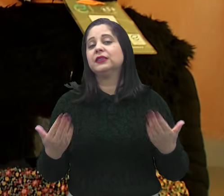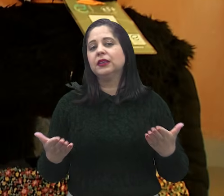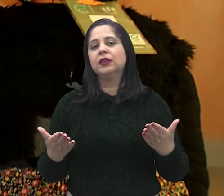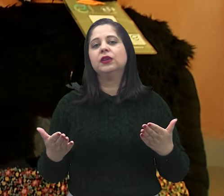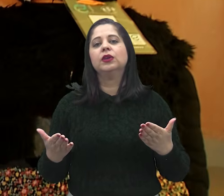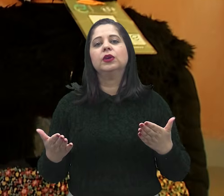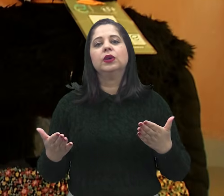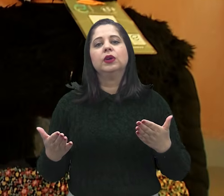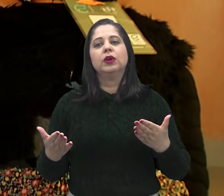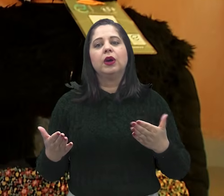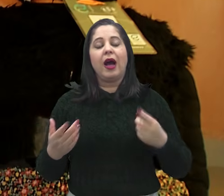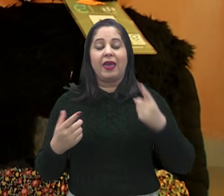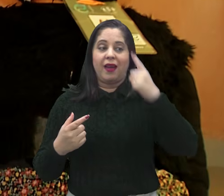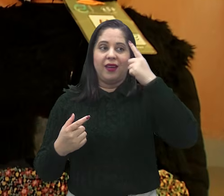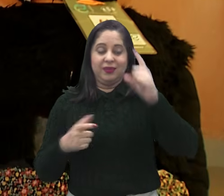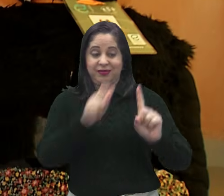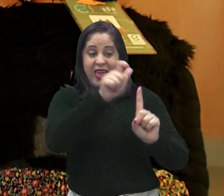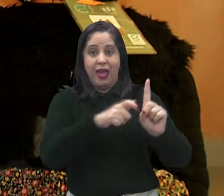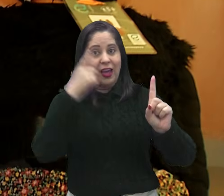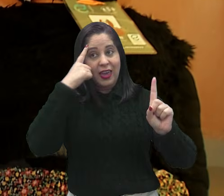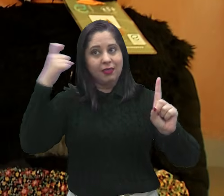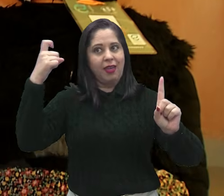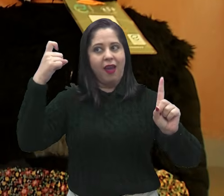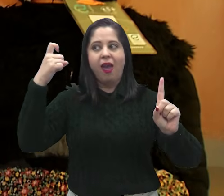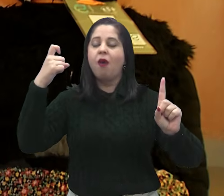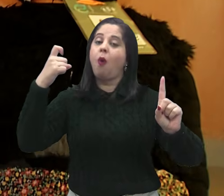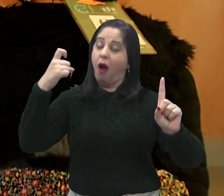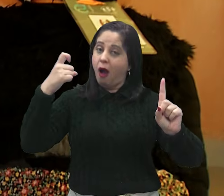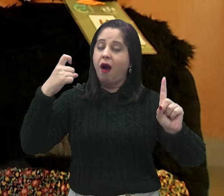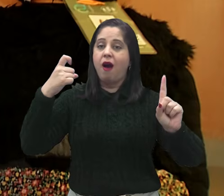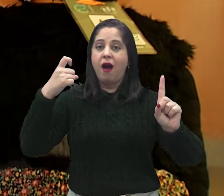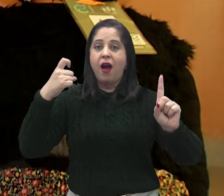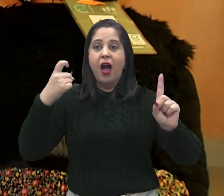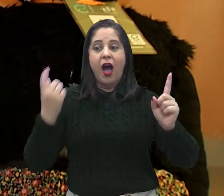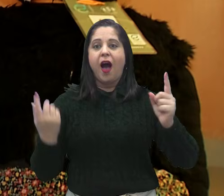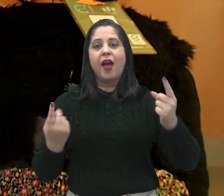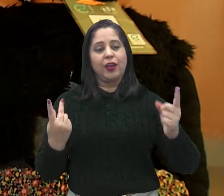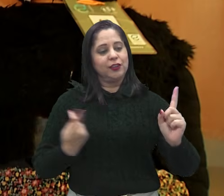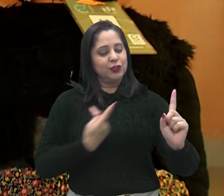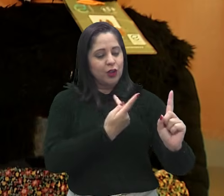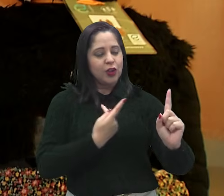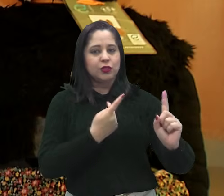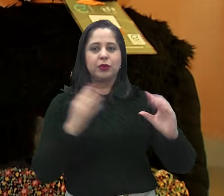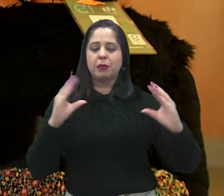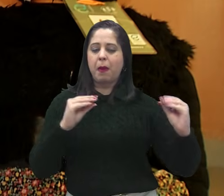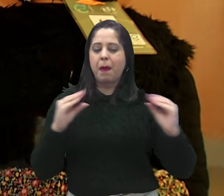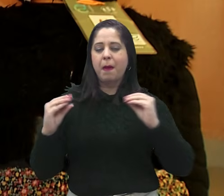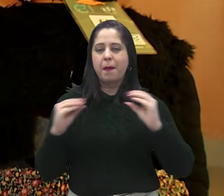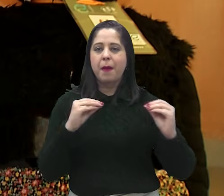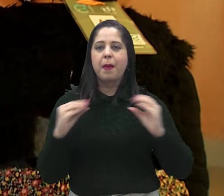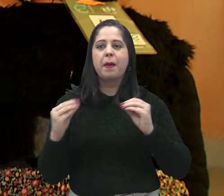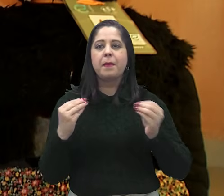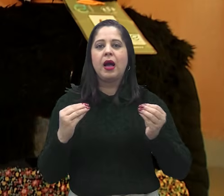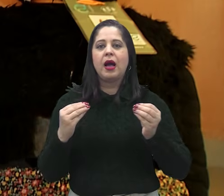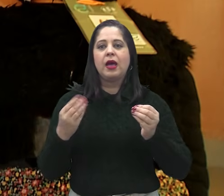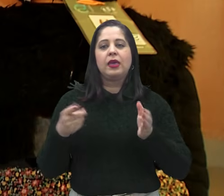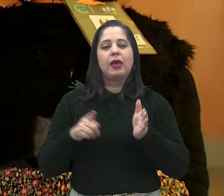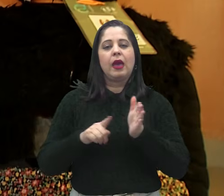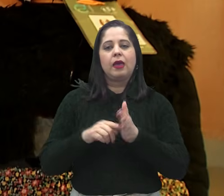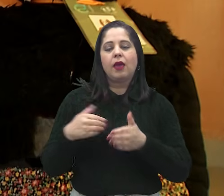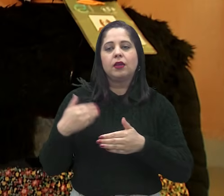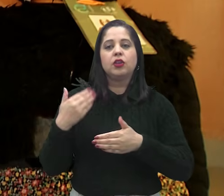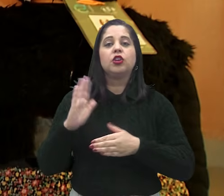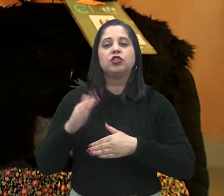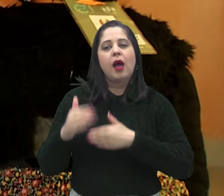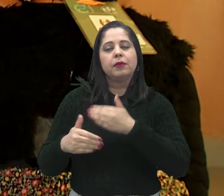a partir dessa ideia, nós começamos a conversar, a estudar e fomos desenvolvendo. E aí